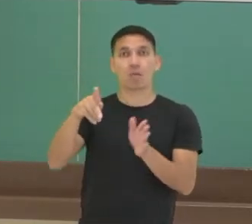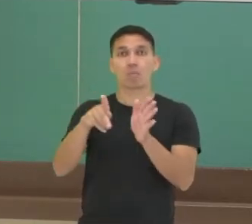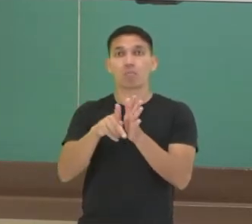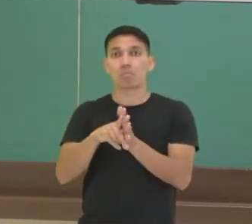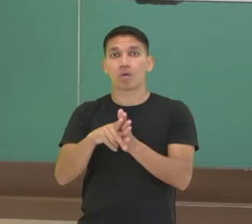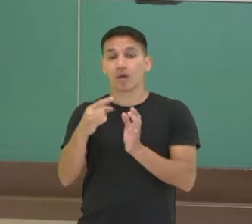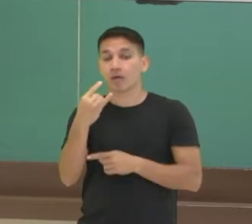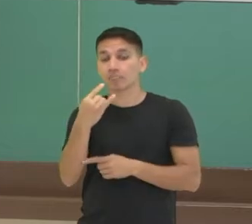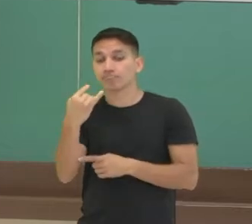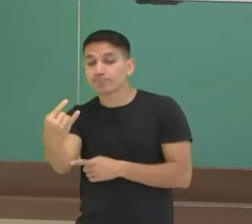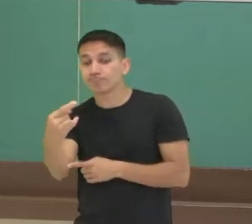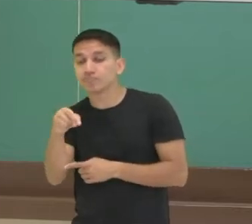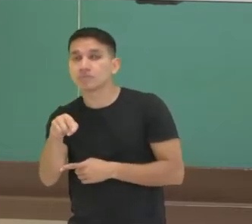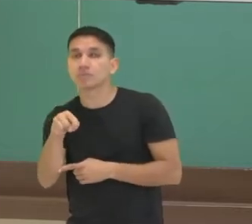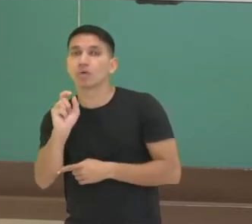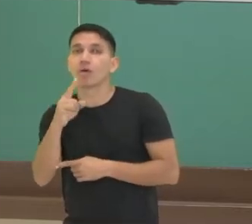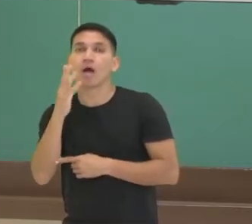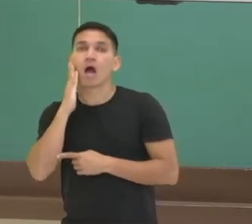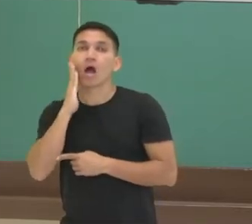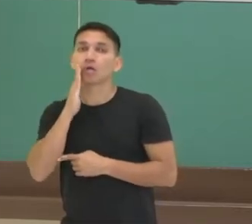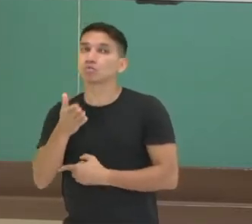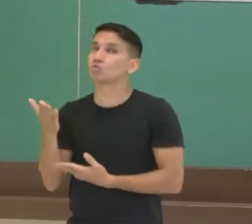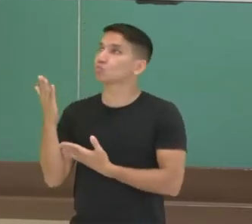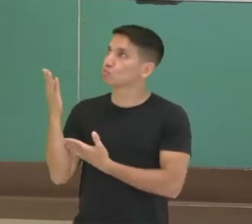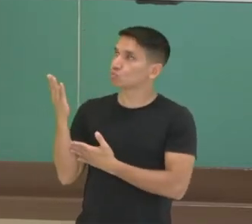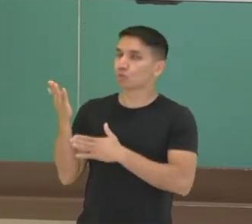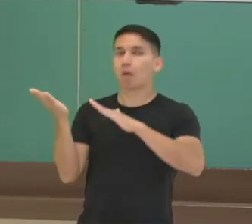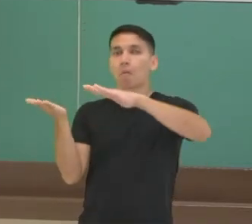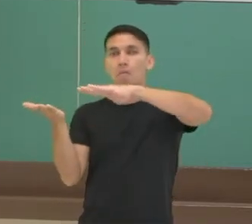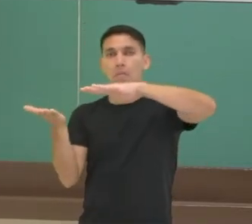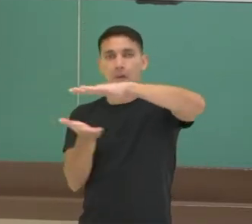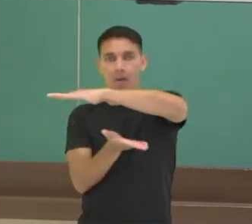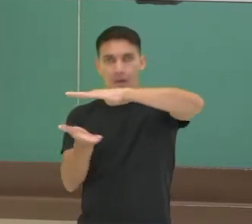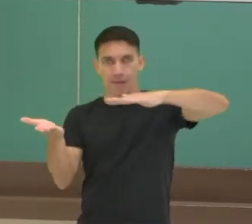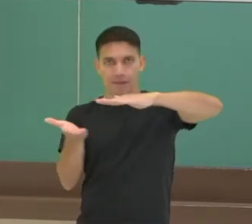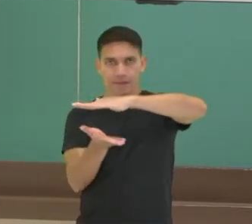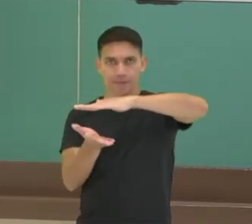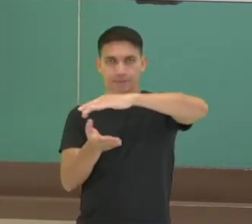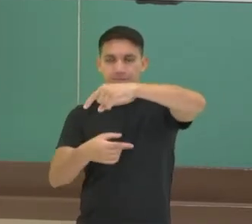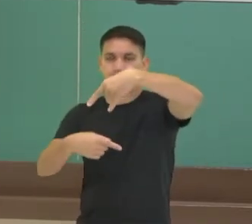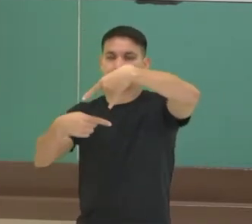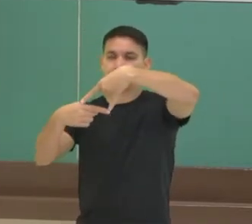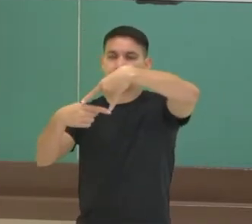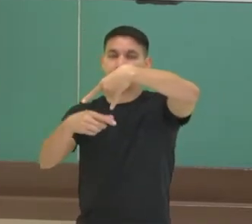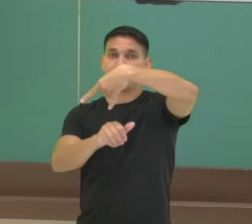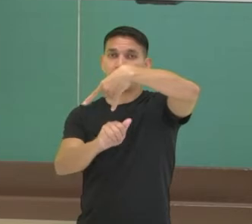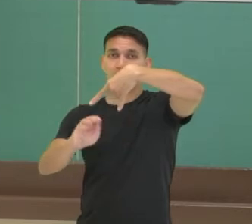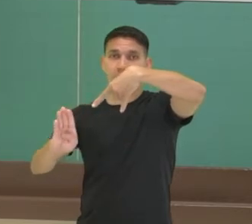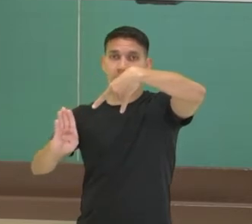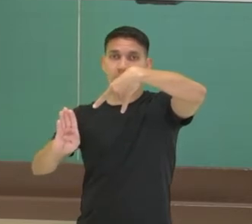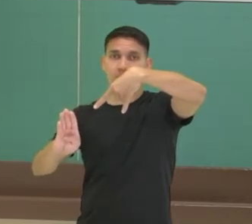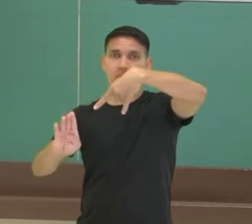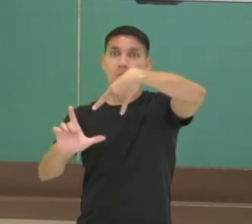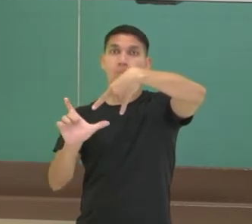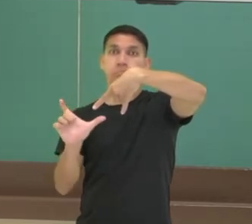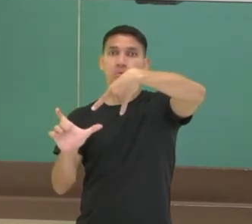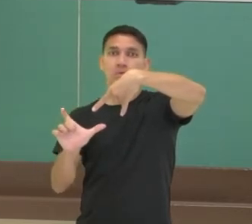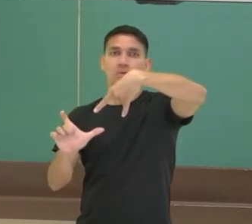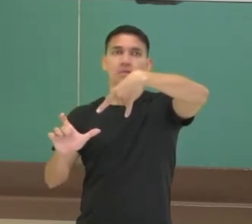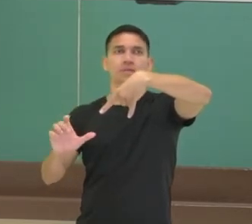são paralelos, certo? O AB vai ser a base maior, né, que tem um comprimento maior, e o CD vai ser a base